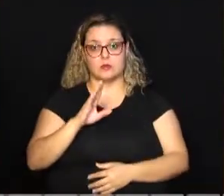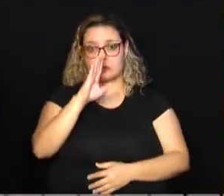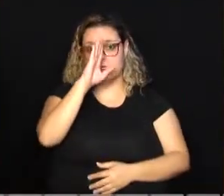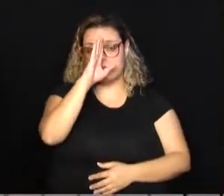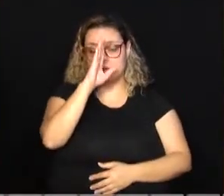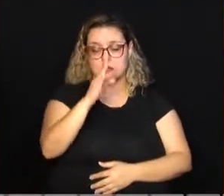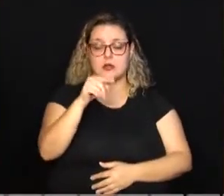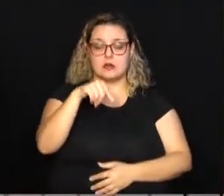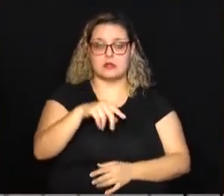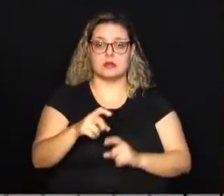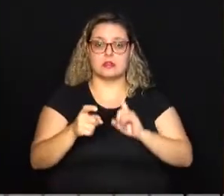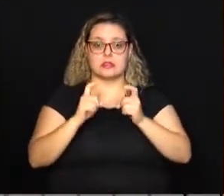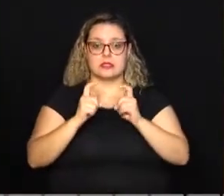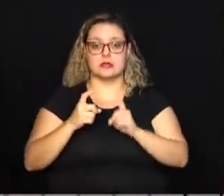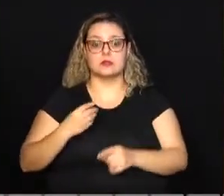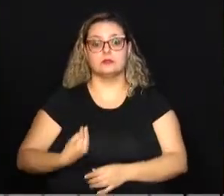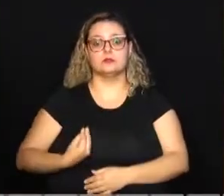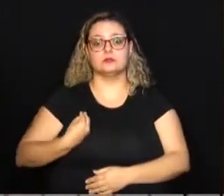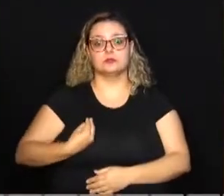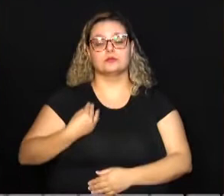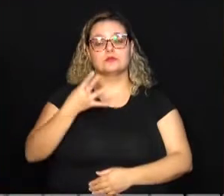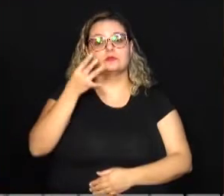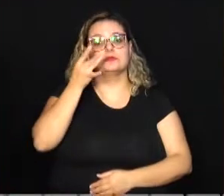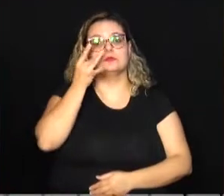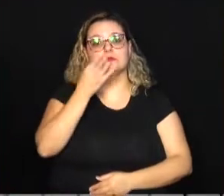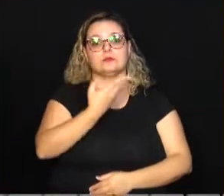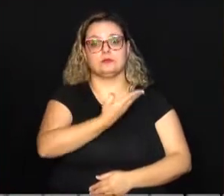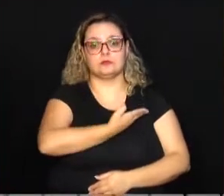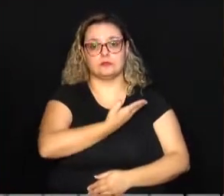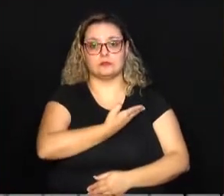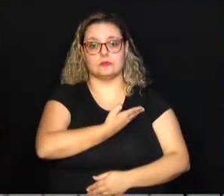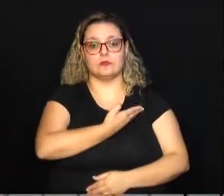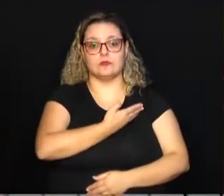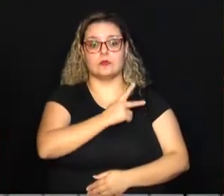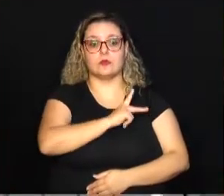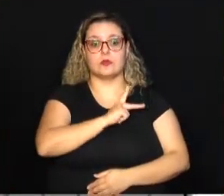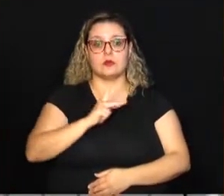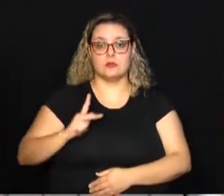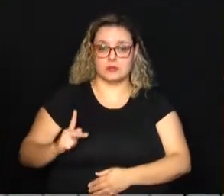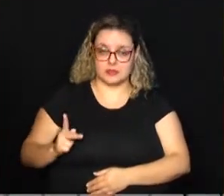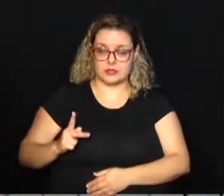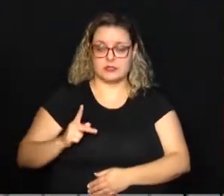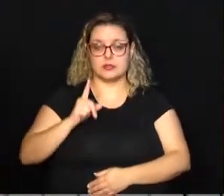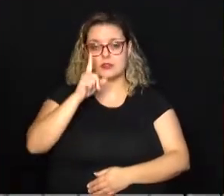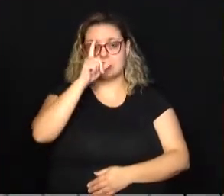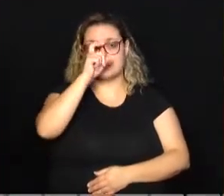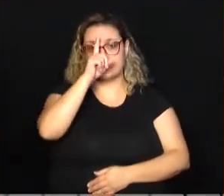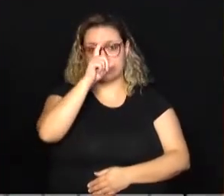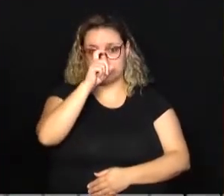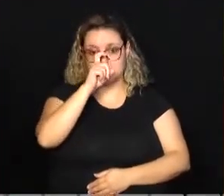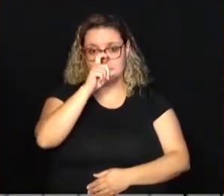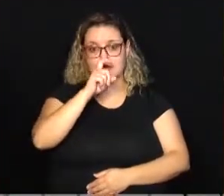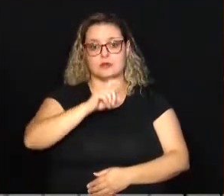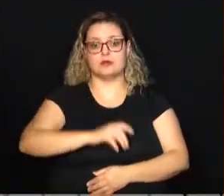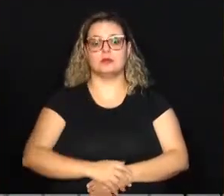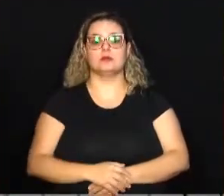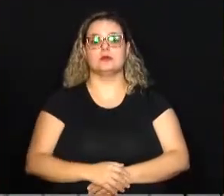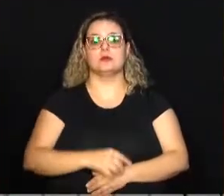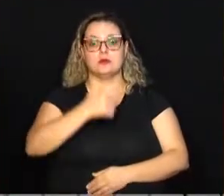reunião é a presença do amigo e presidente da Rede Mário Gatti. Essa comissão ela é composta por